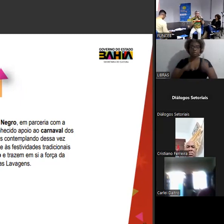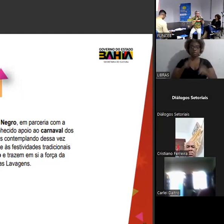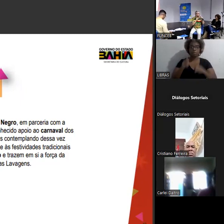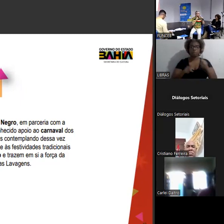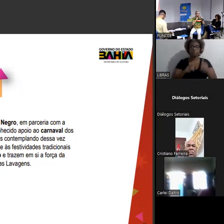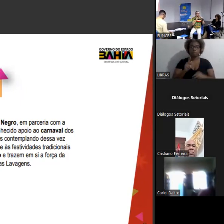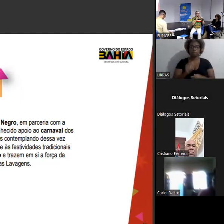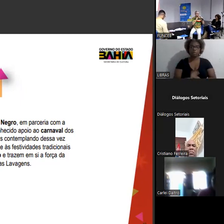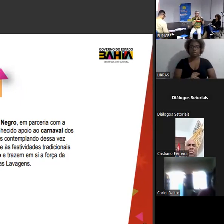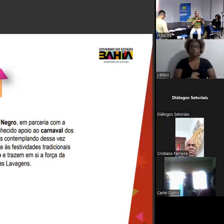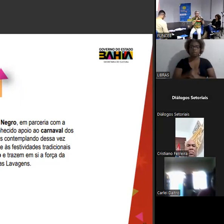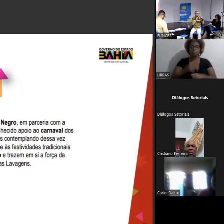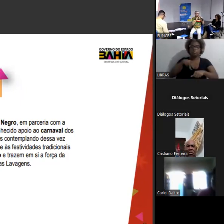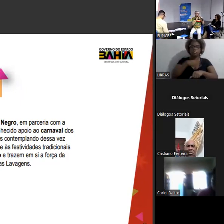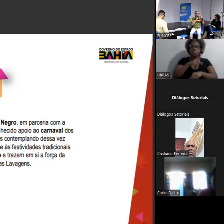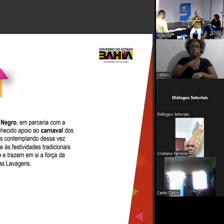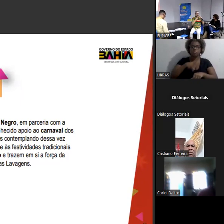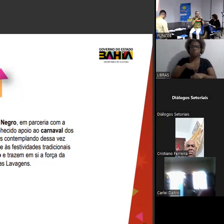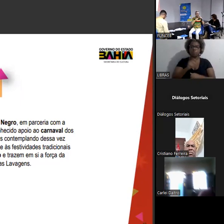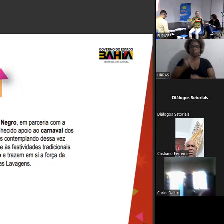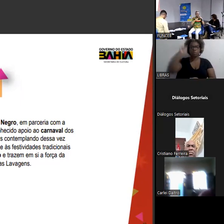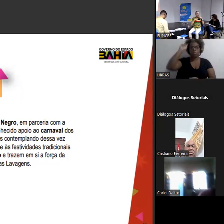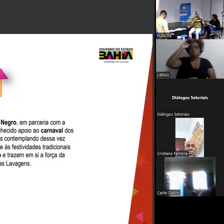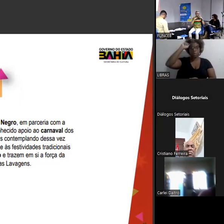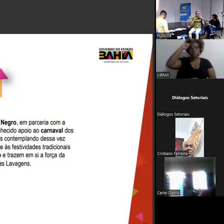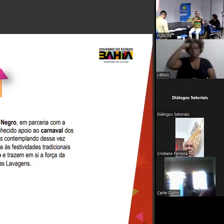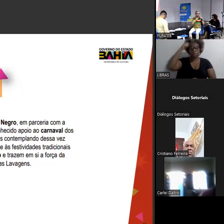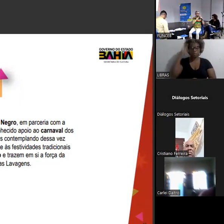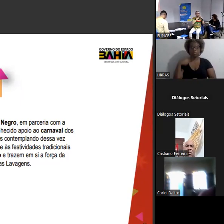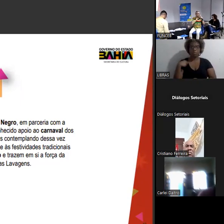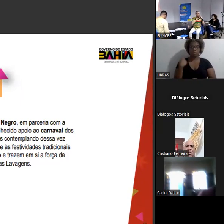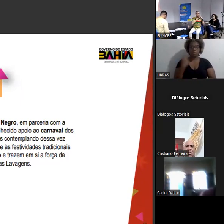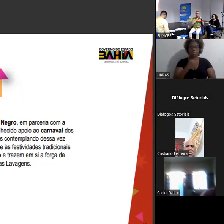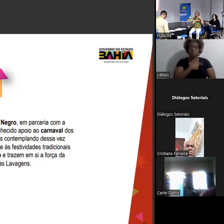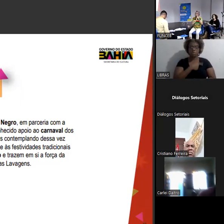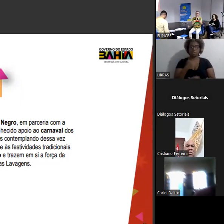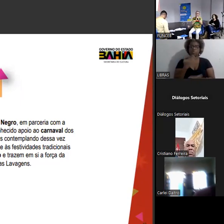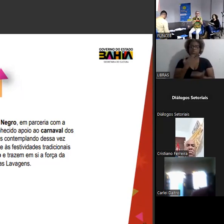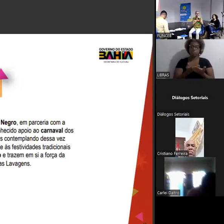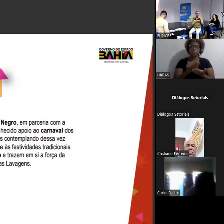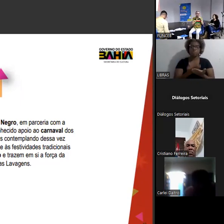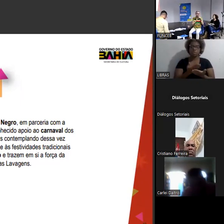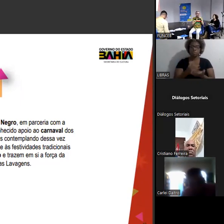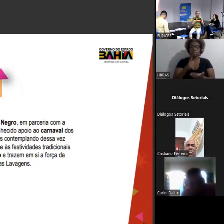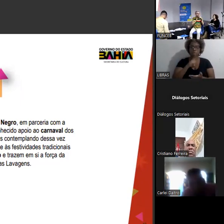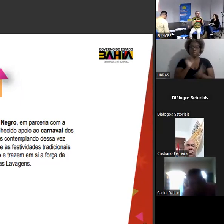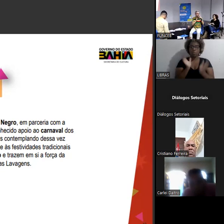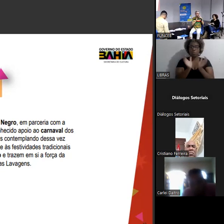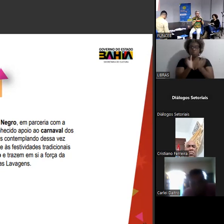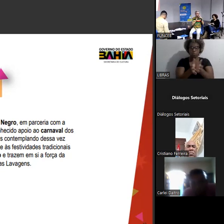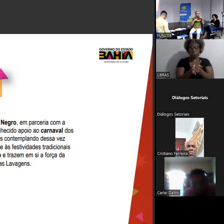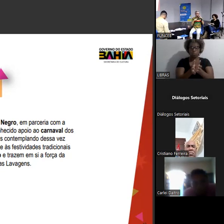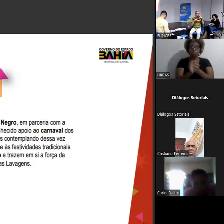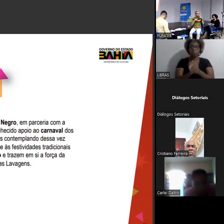o Ouro Negro se restringirá a isso. Então, nós estamos estudando, já tem um grupo de trabalho formado também,